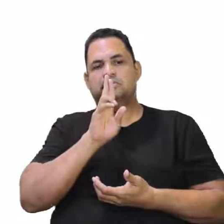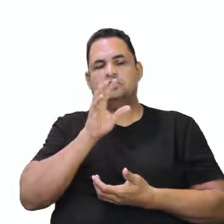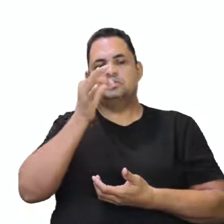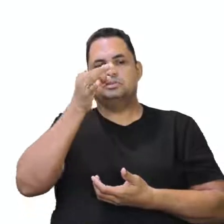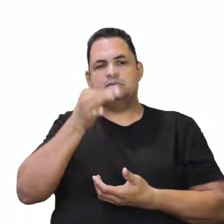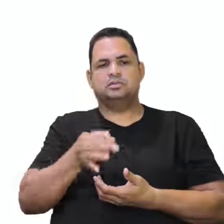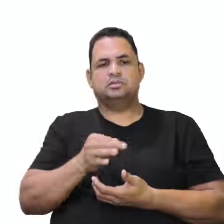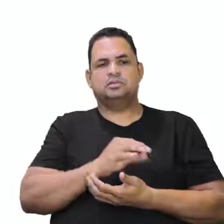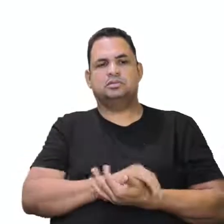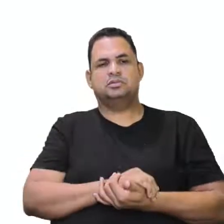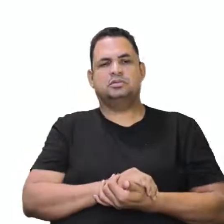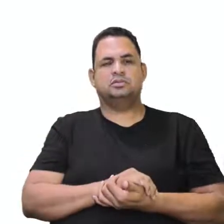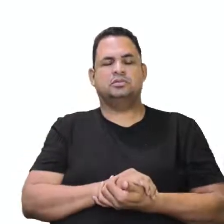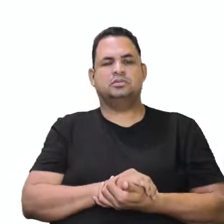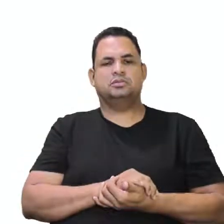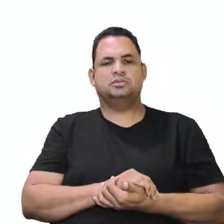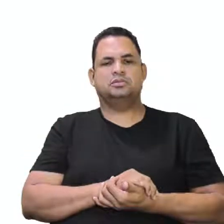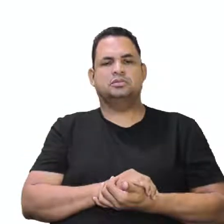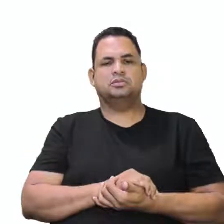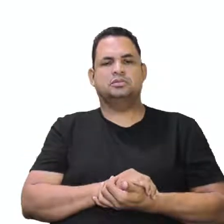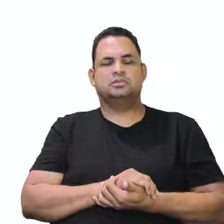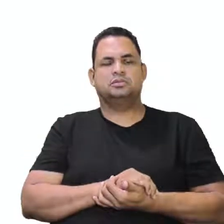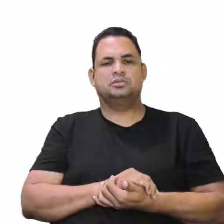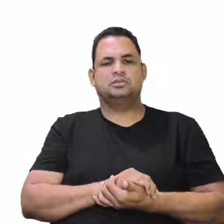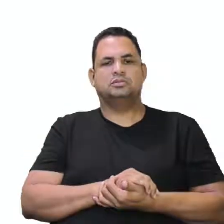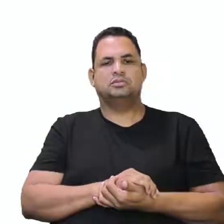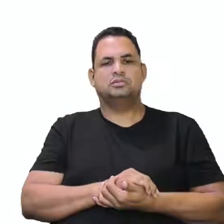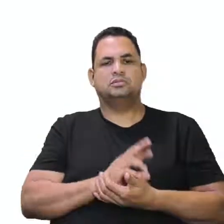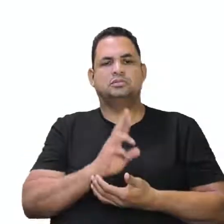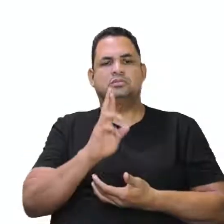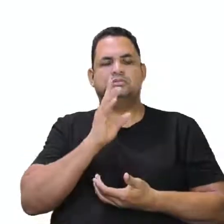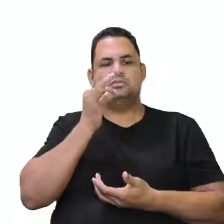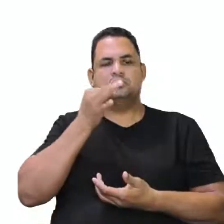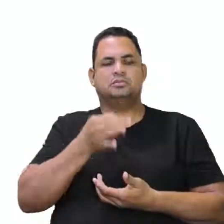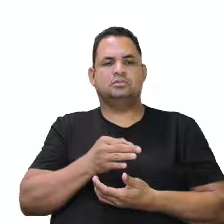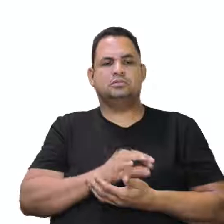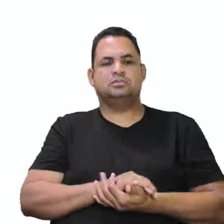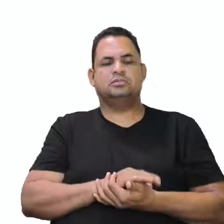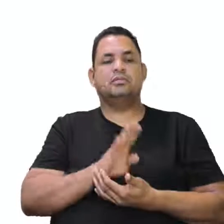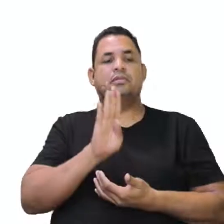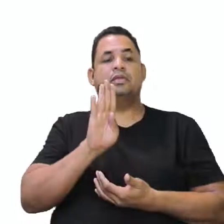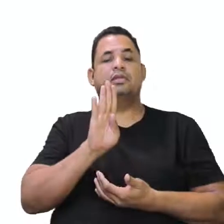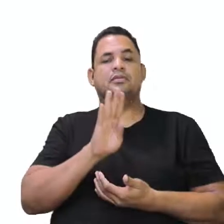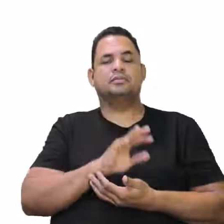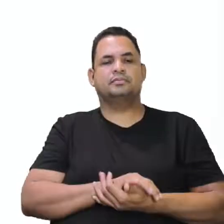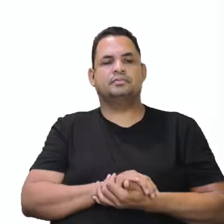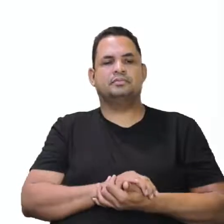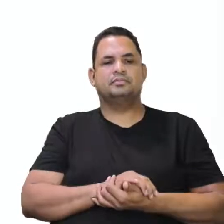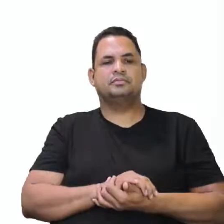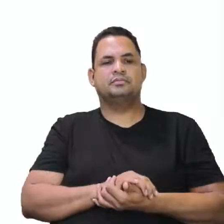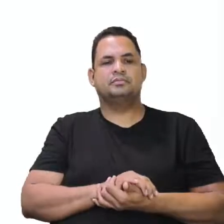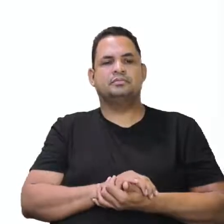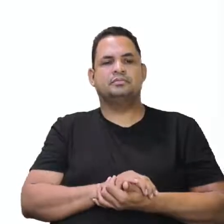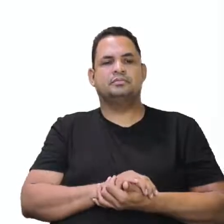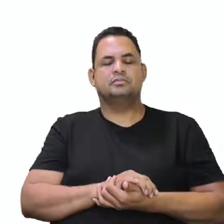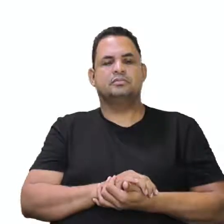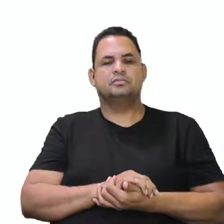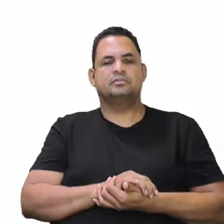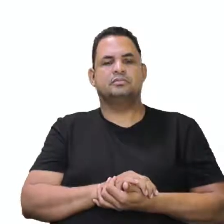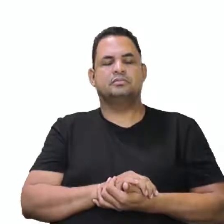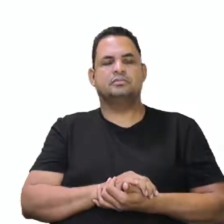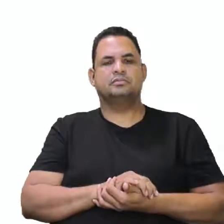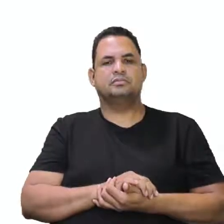correta. Is there somewhere to go? É a resposta correta. E a B? Você tem a opção agora